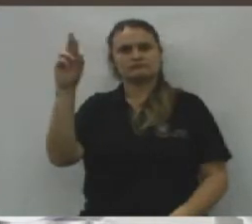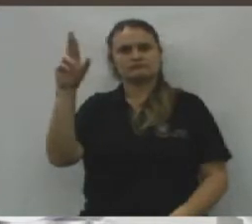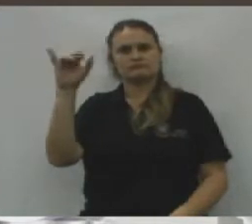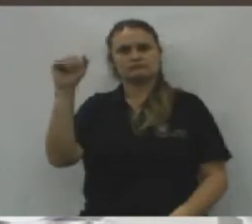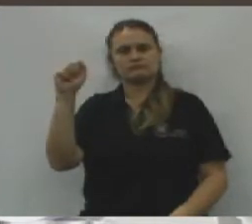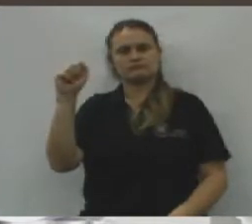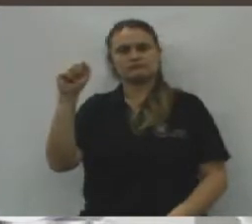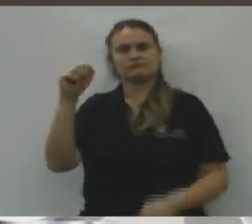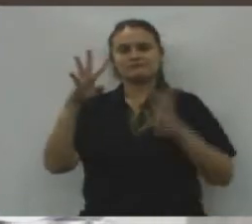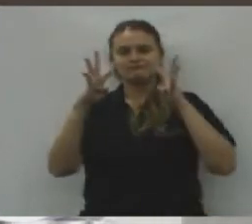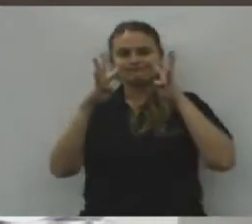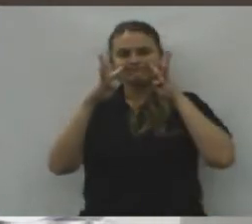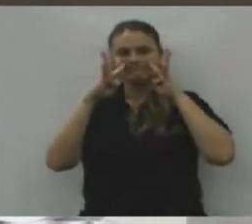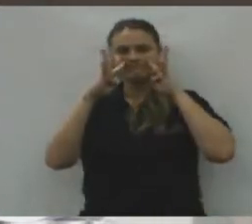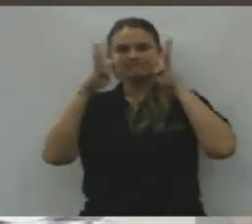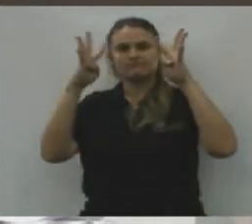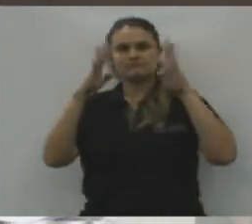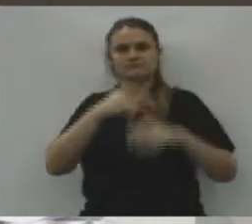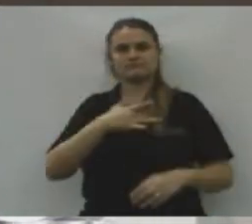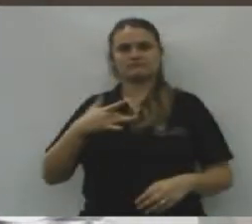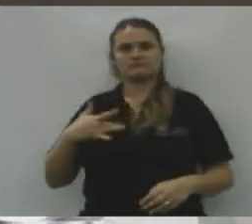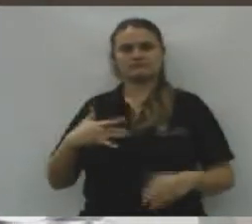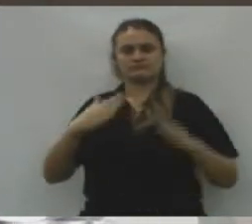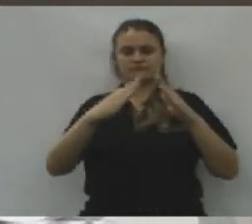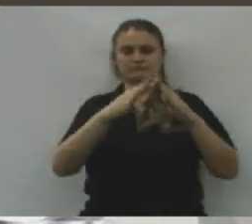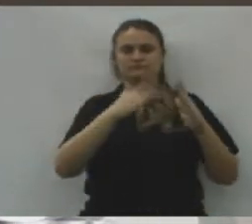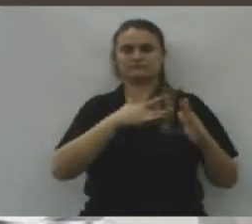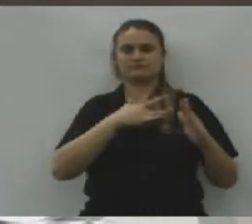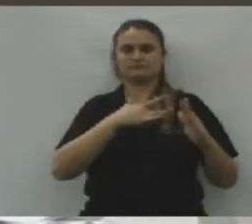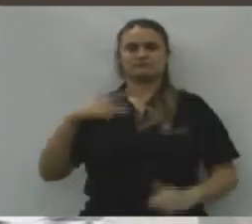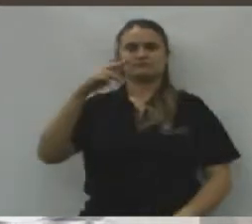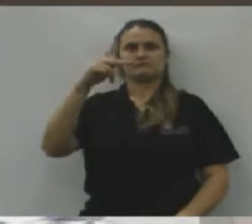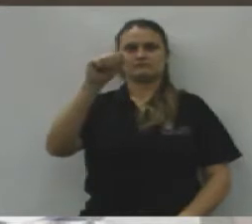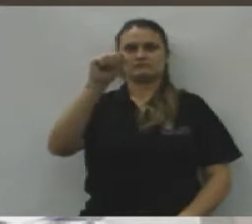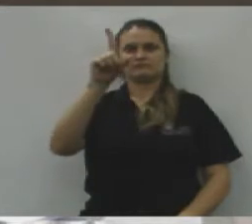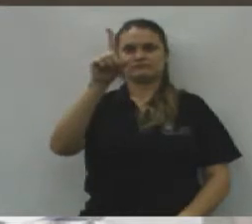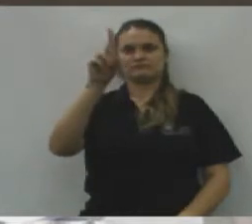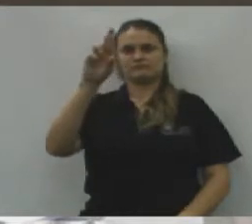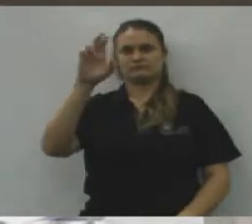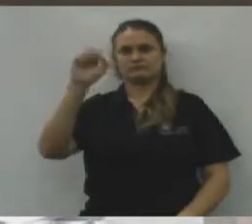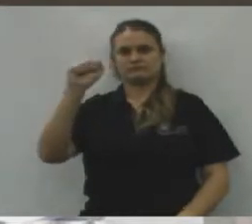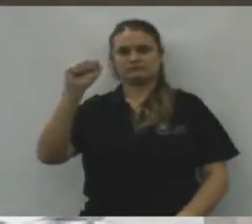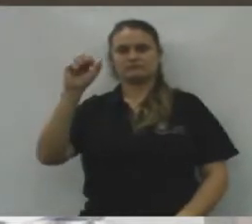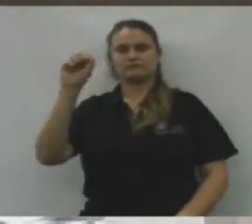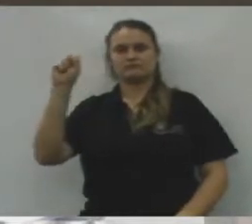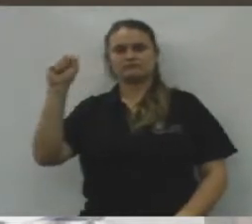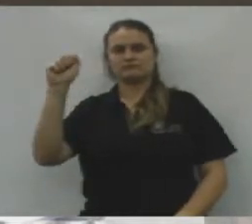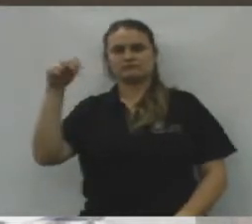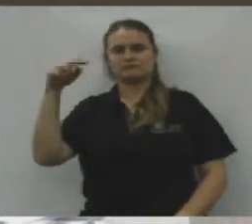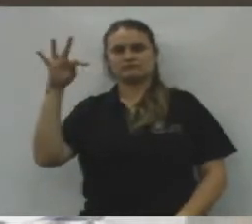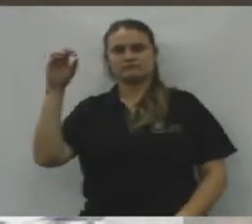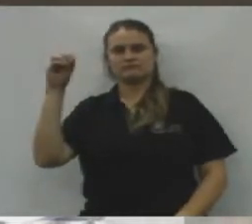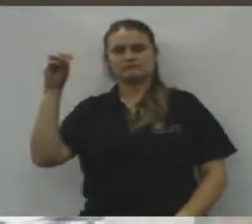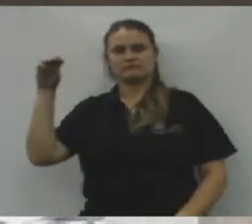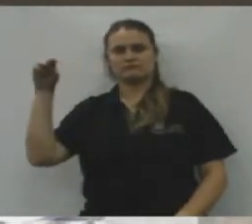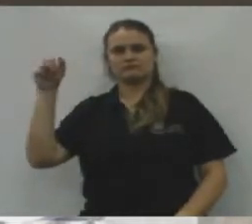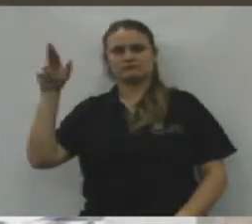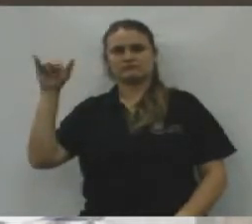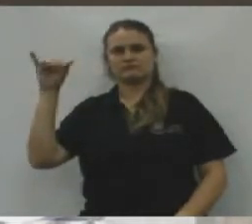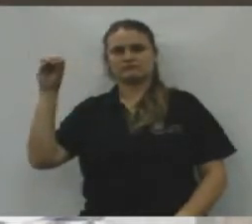à saúde para as unidades Padre Santo Mário Grazioto, 1,